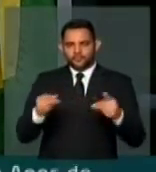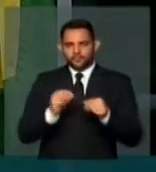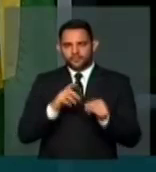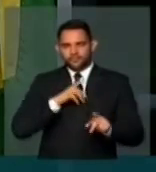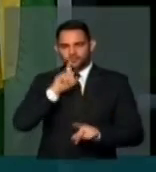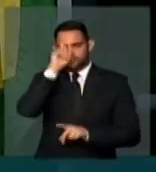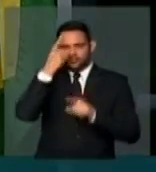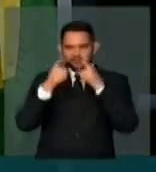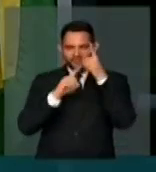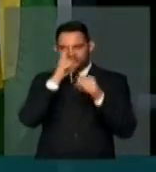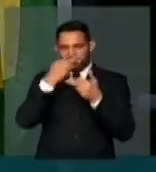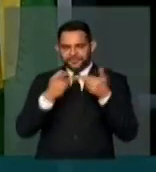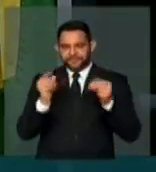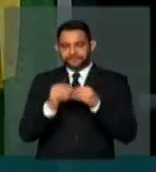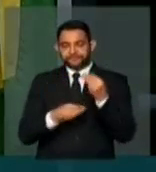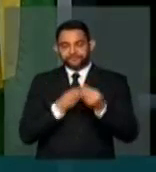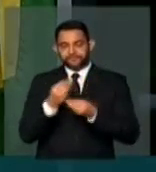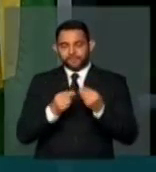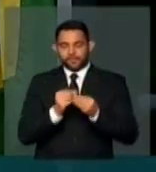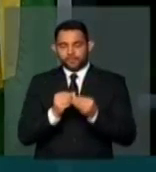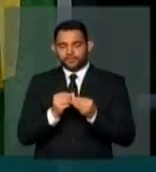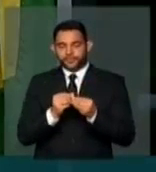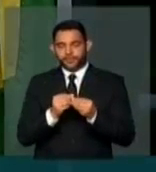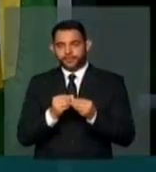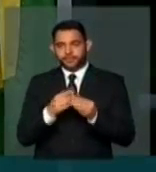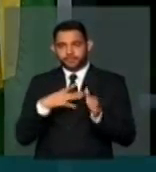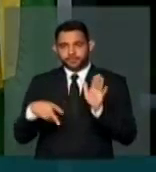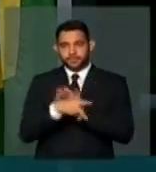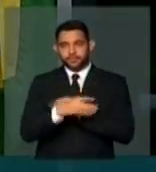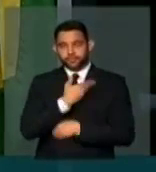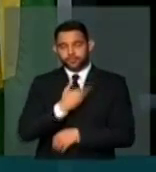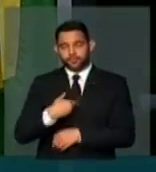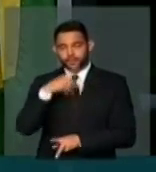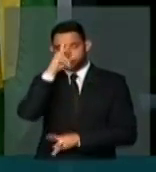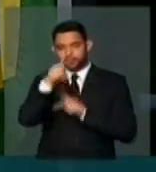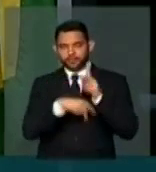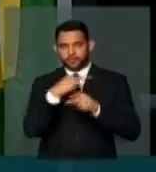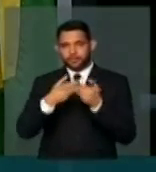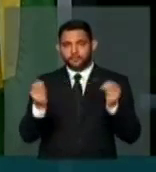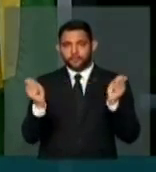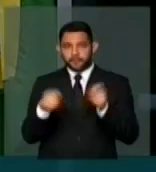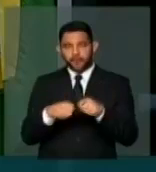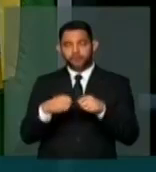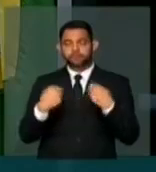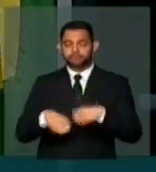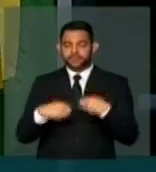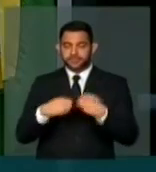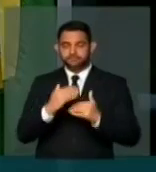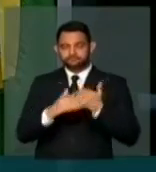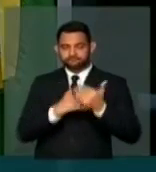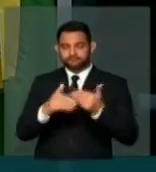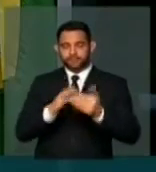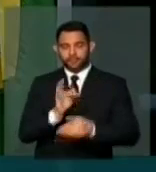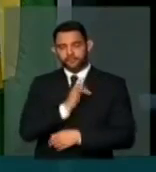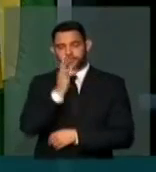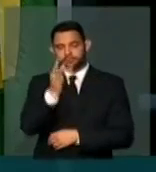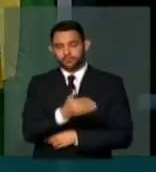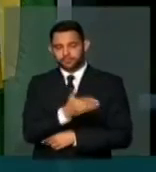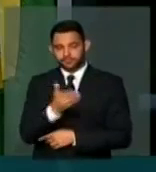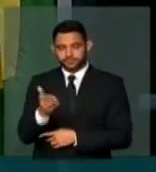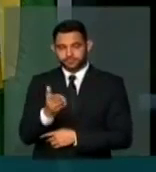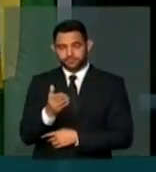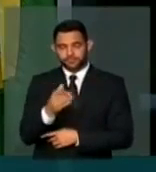ideias sobre como o ideal de um governo do povo pode ou deve evoluir nas próximas